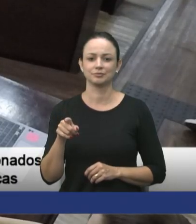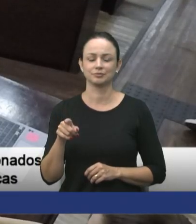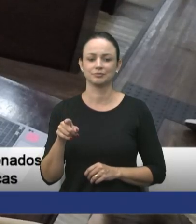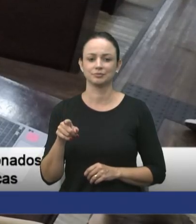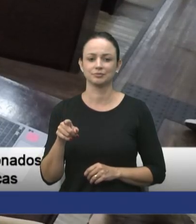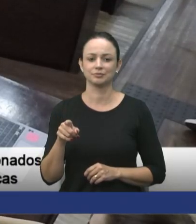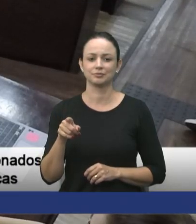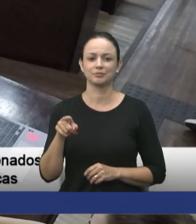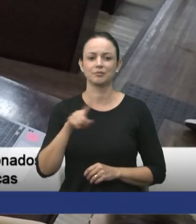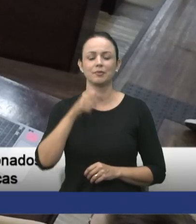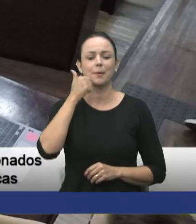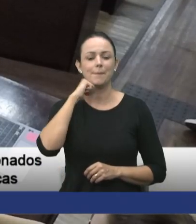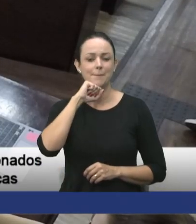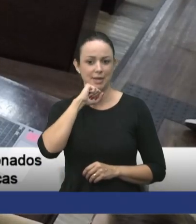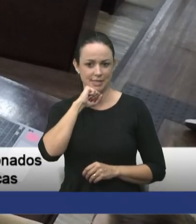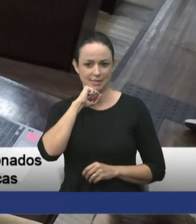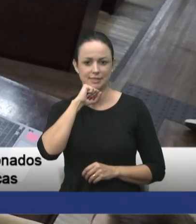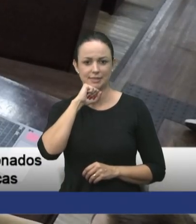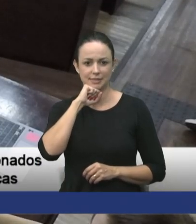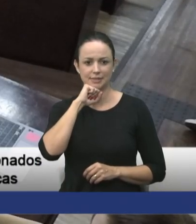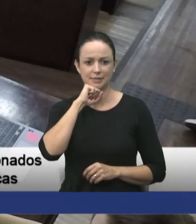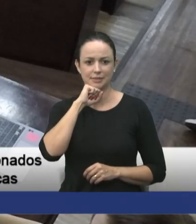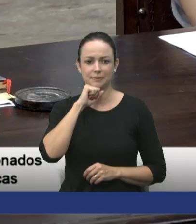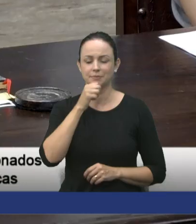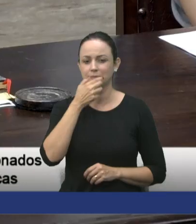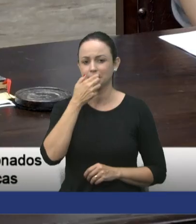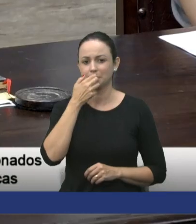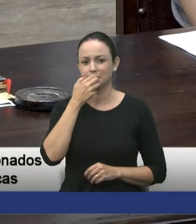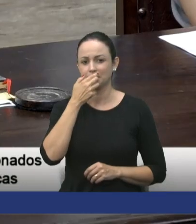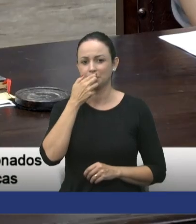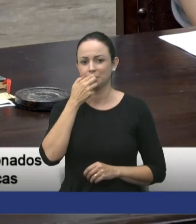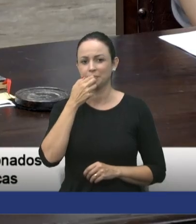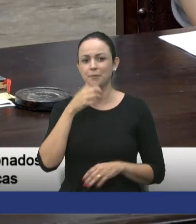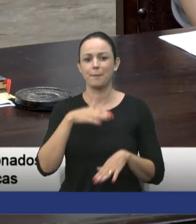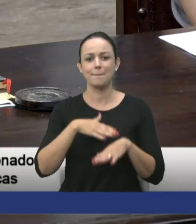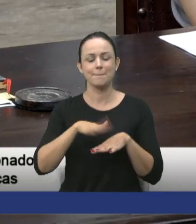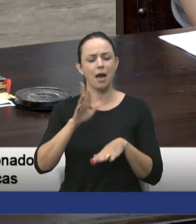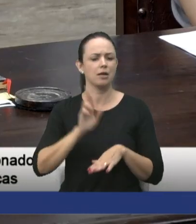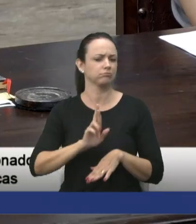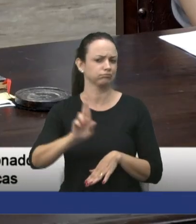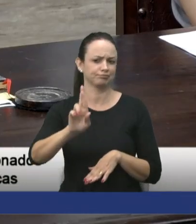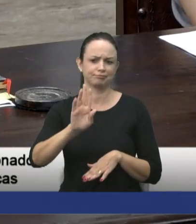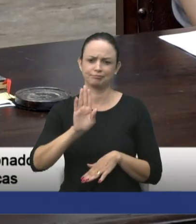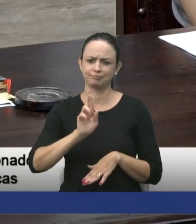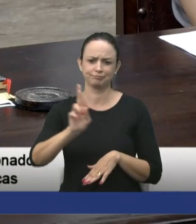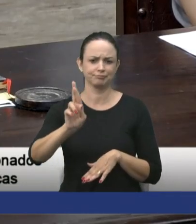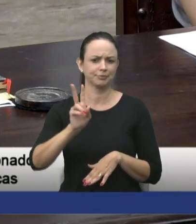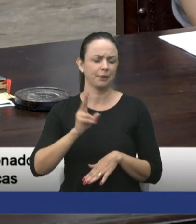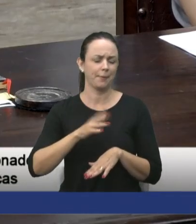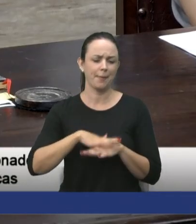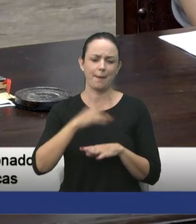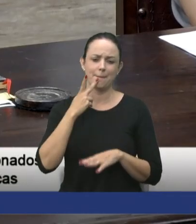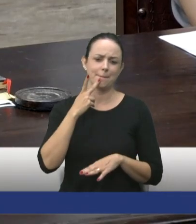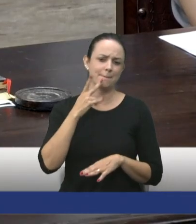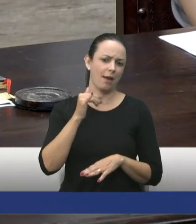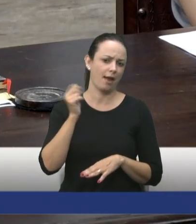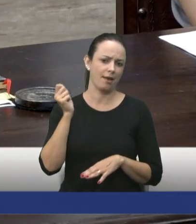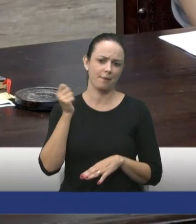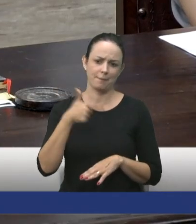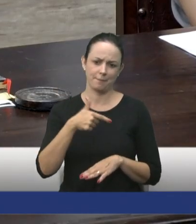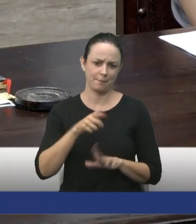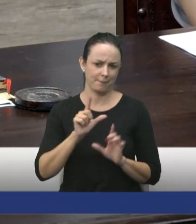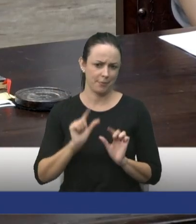das mães, né, estarem mais à frente, muito mais à frente do que os pais, uma das